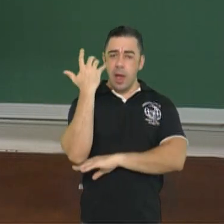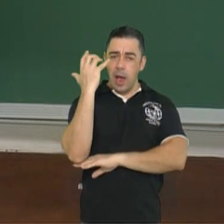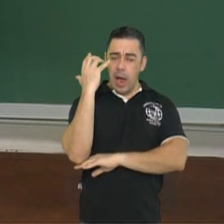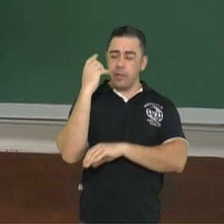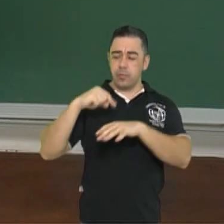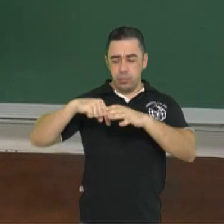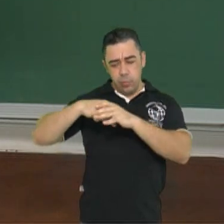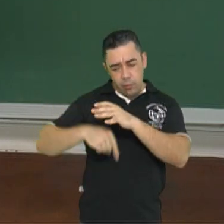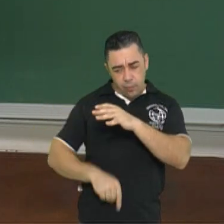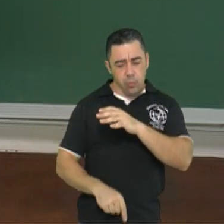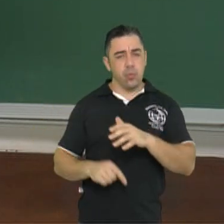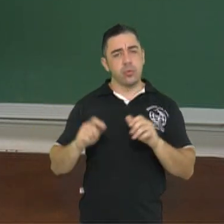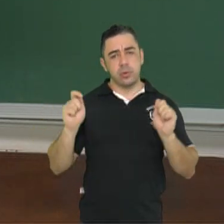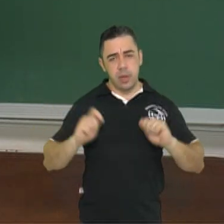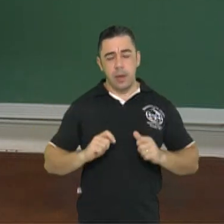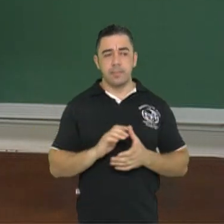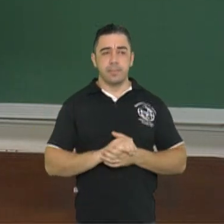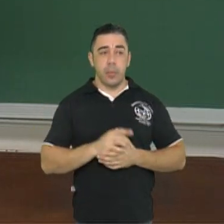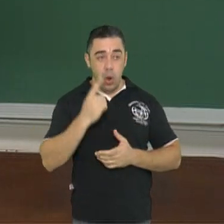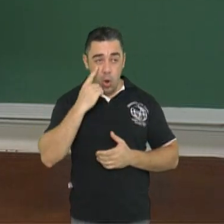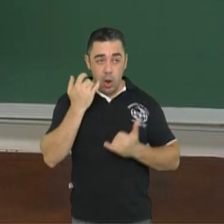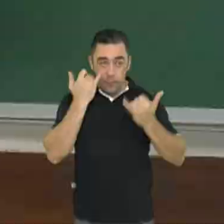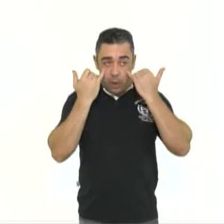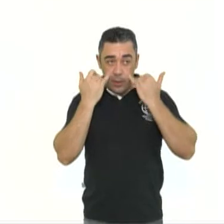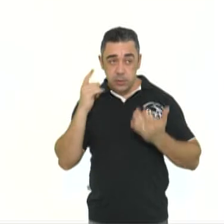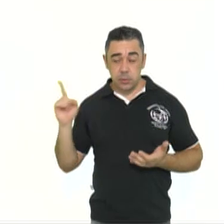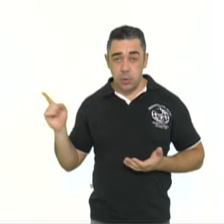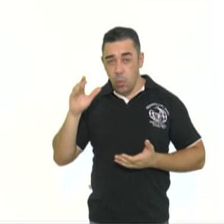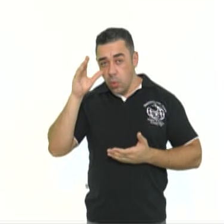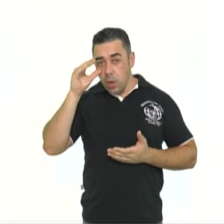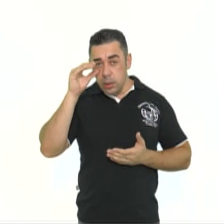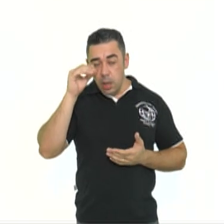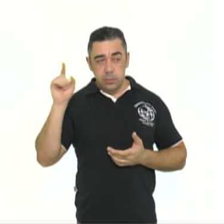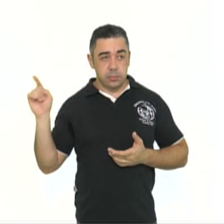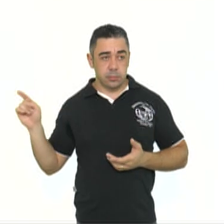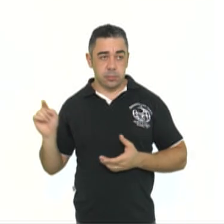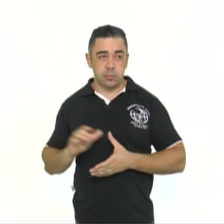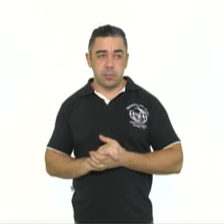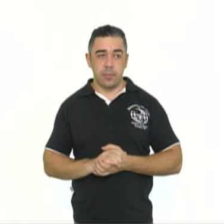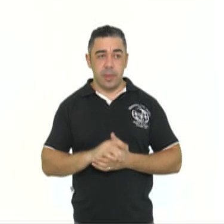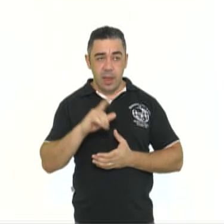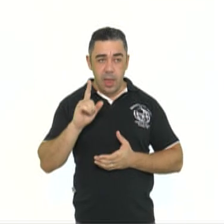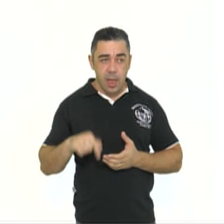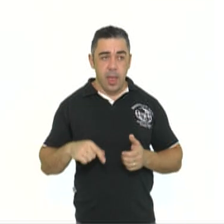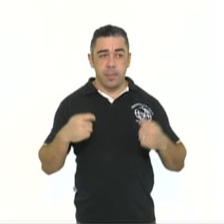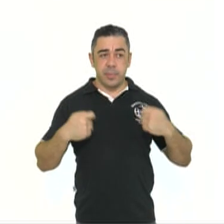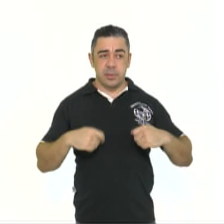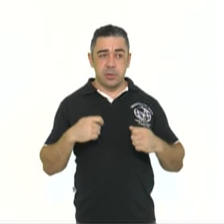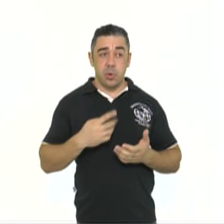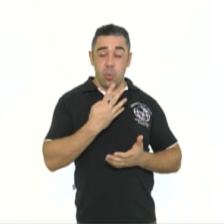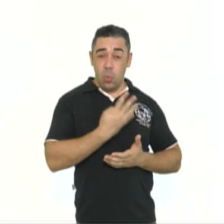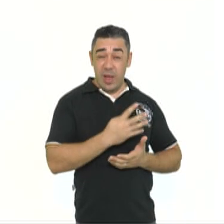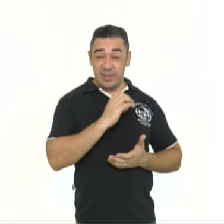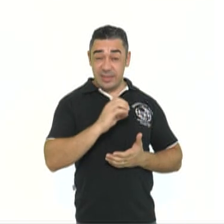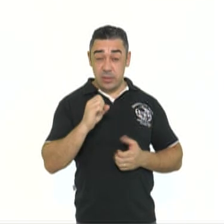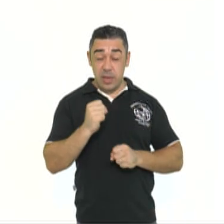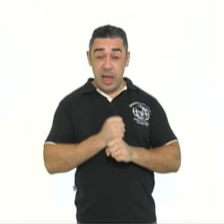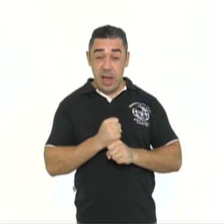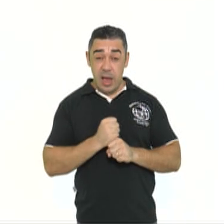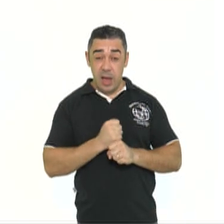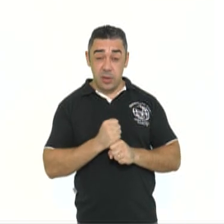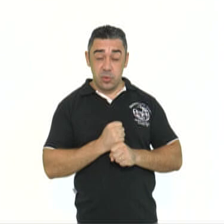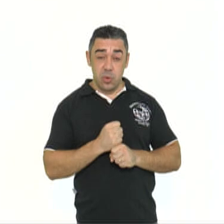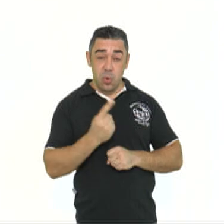raízes profundas, tá? Olha só essa informação de curiosidade. São necessários mais ou menos 400 anos para formar